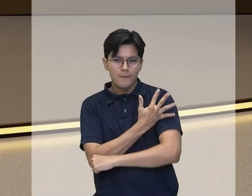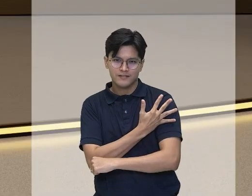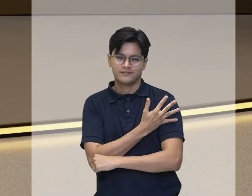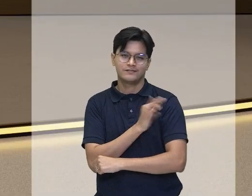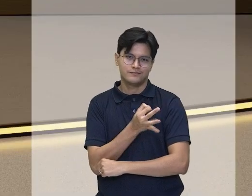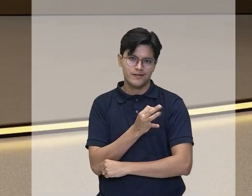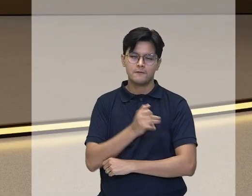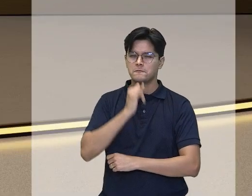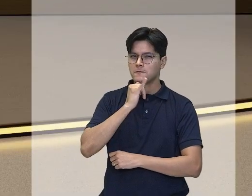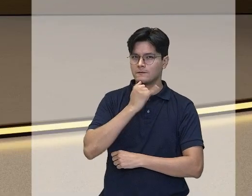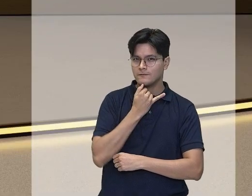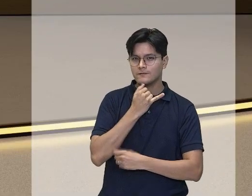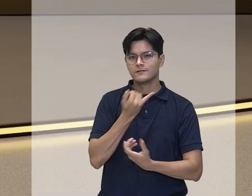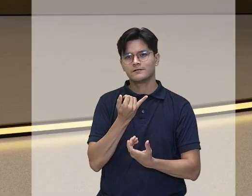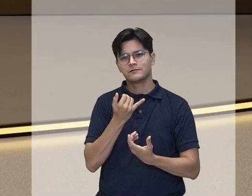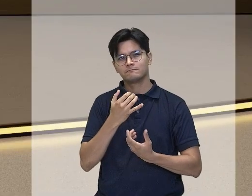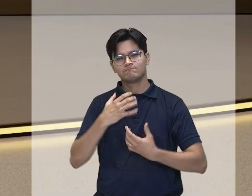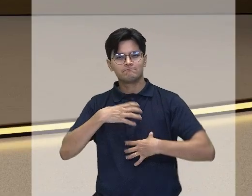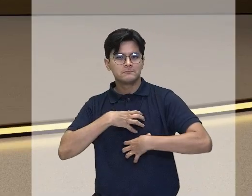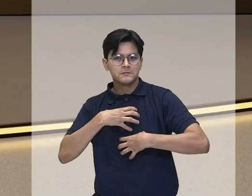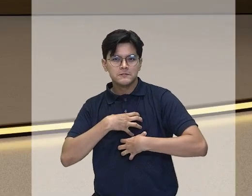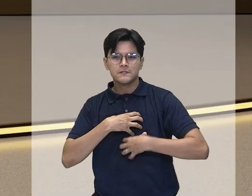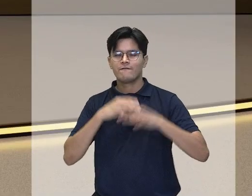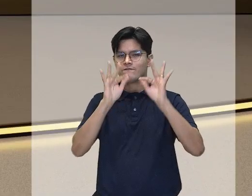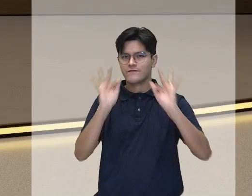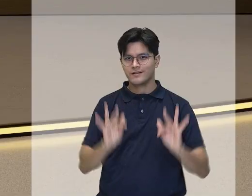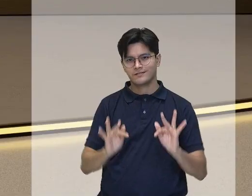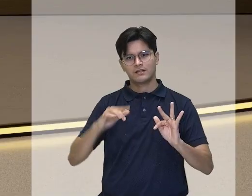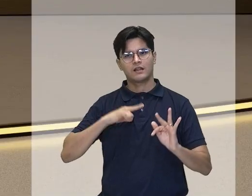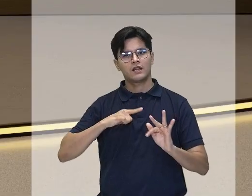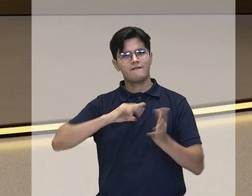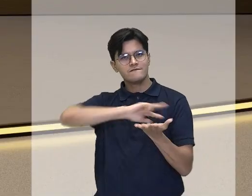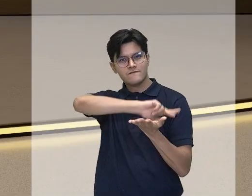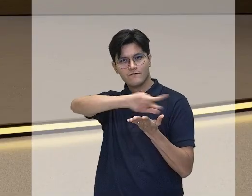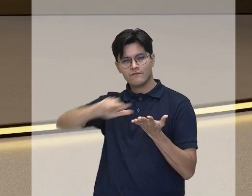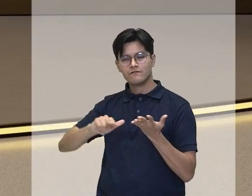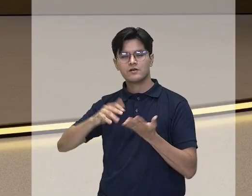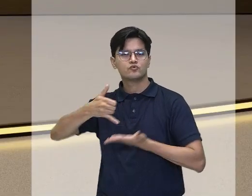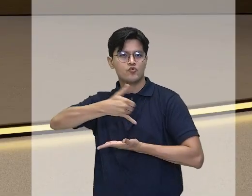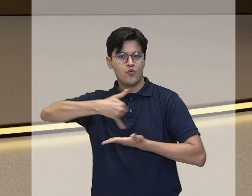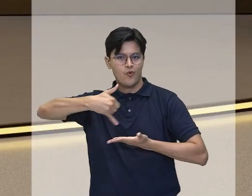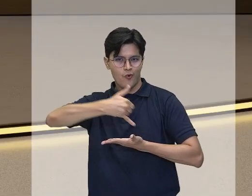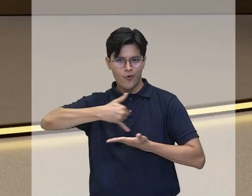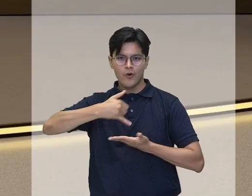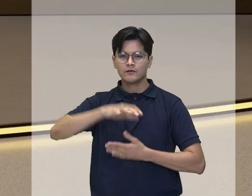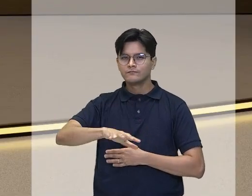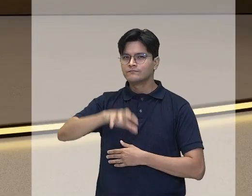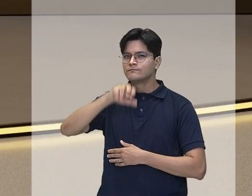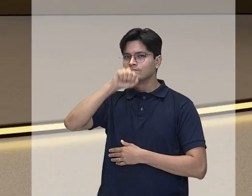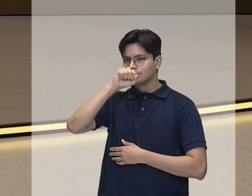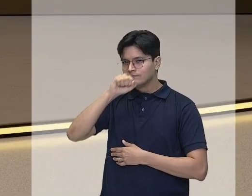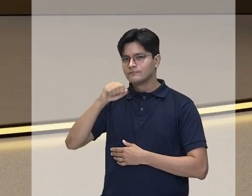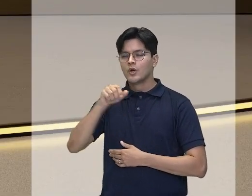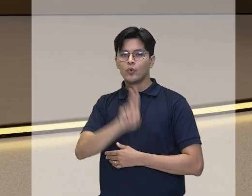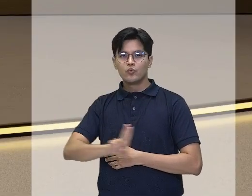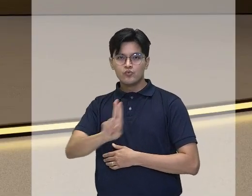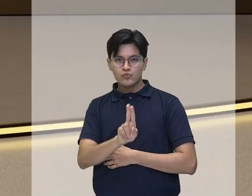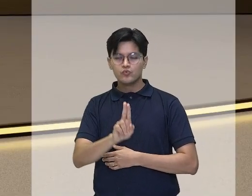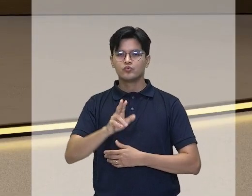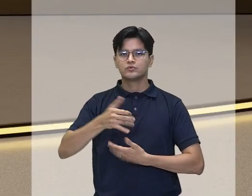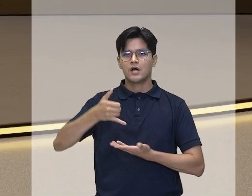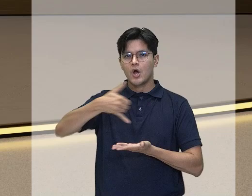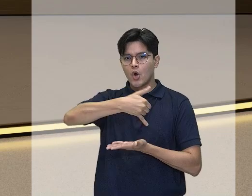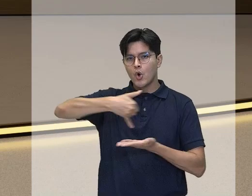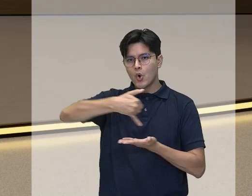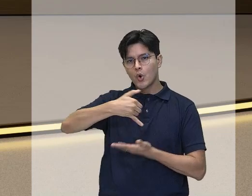né? Existe uma grande variedade ali de óleos relacionados à aromaterapia, né? Exatamente. Você utiliza ali aquele óleo, ou mesmo